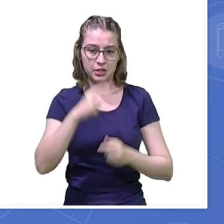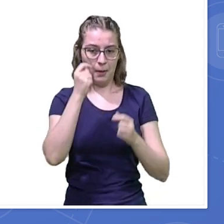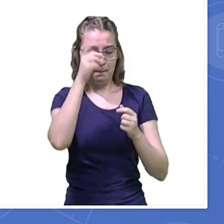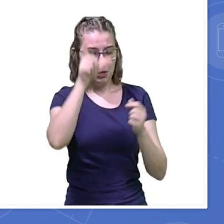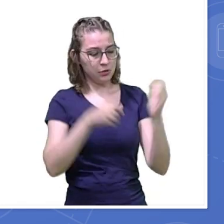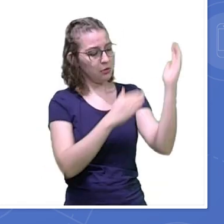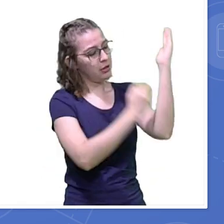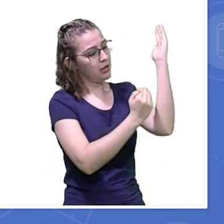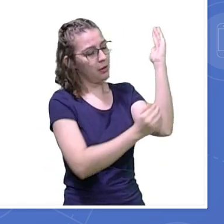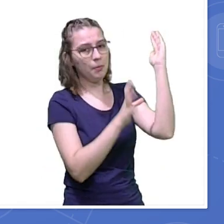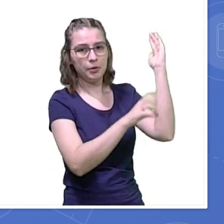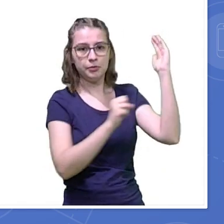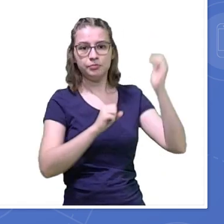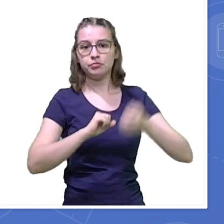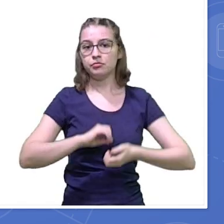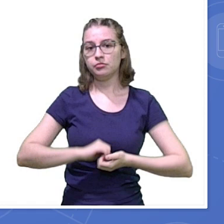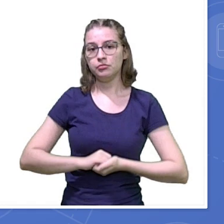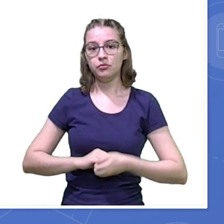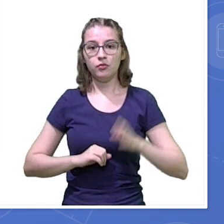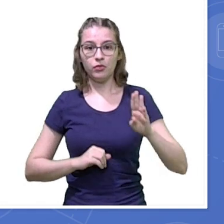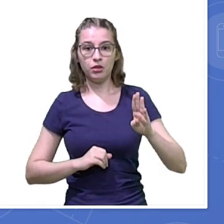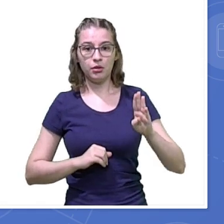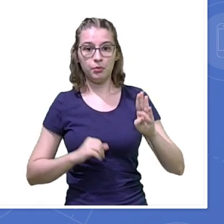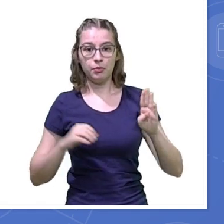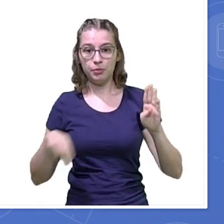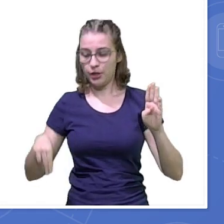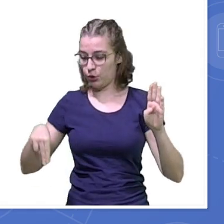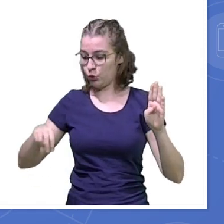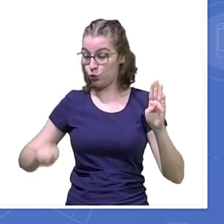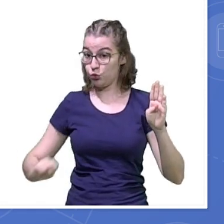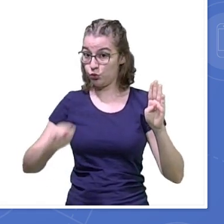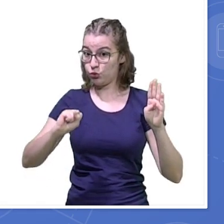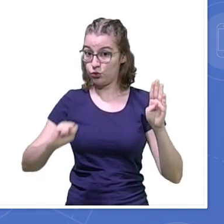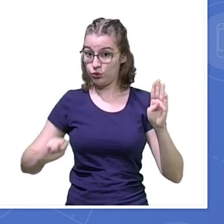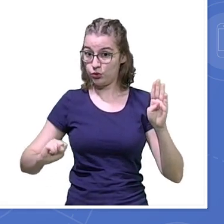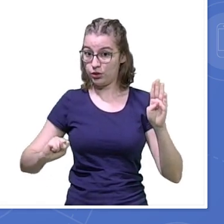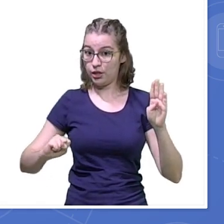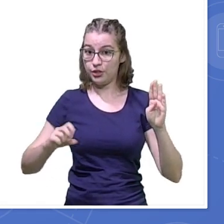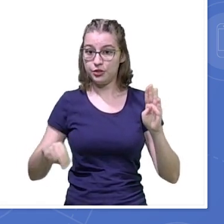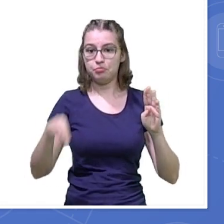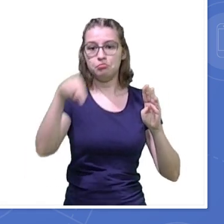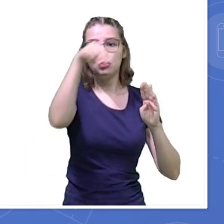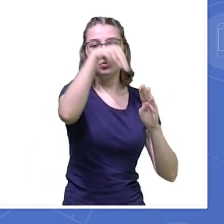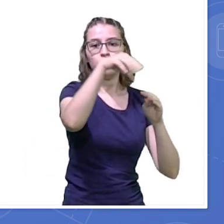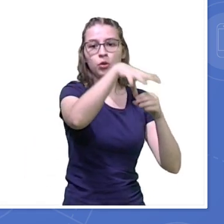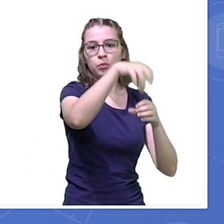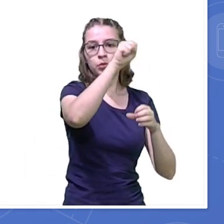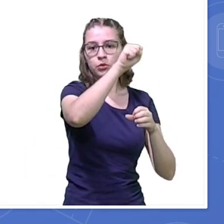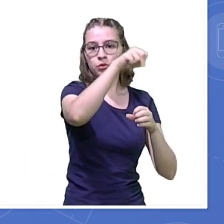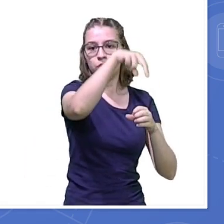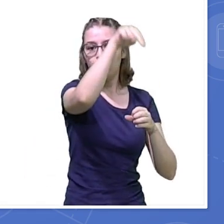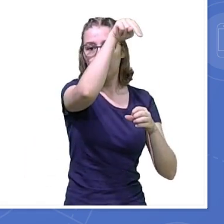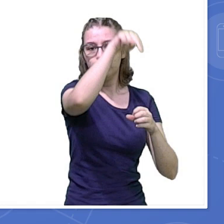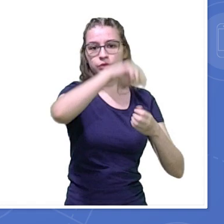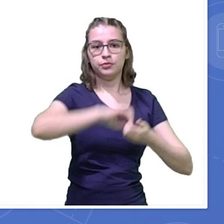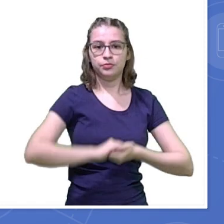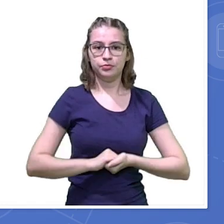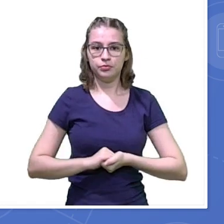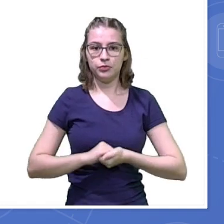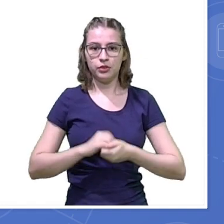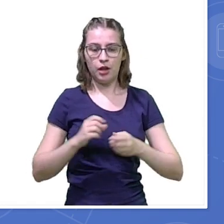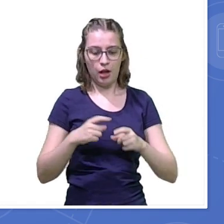região sudeste, base da mão de obra utilizada nesse ciclo extrativista. Letra C. Gerou o crescimento da população